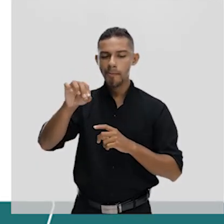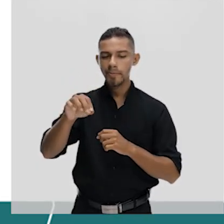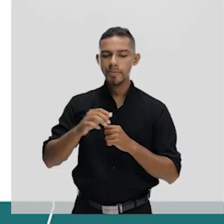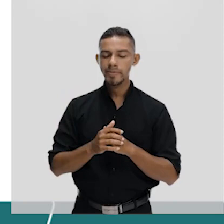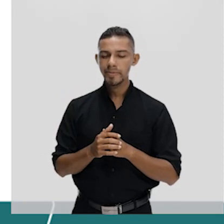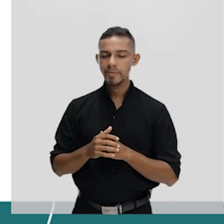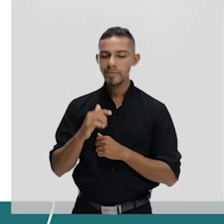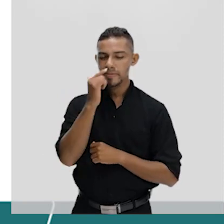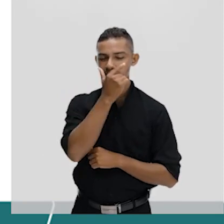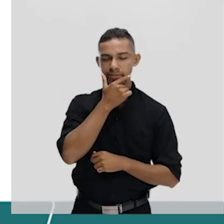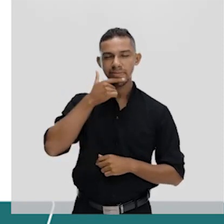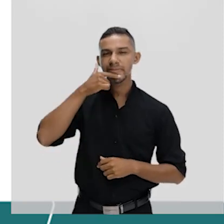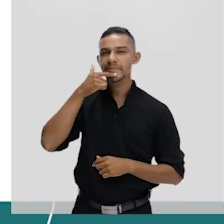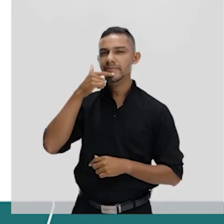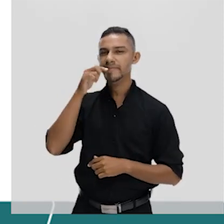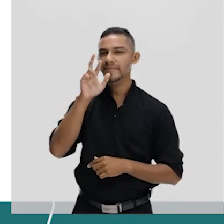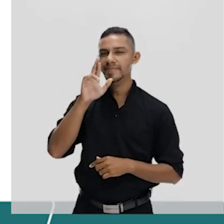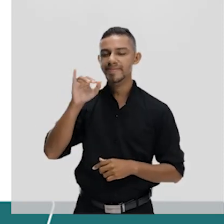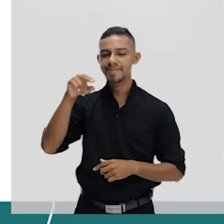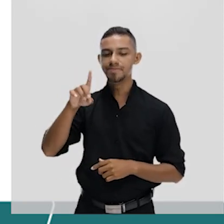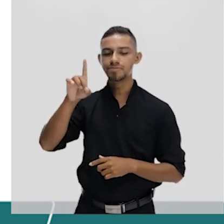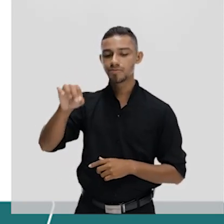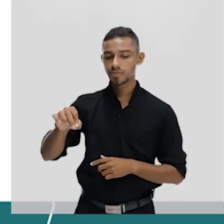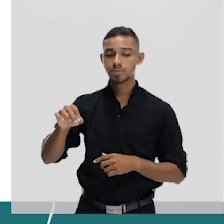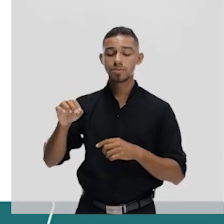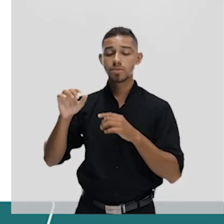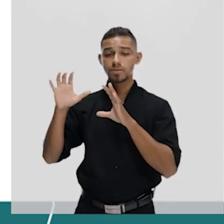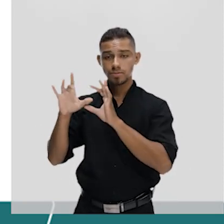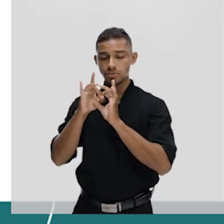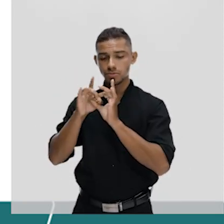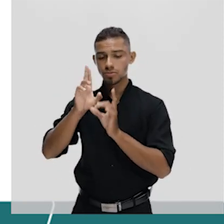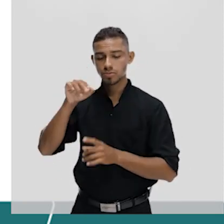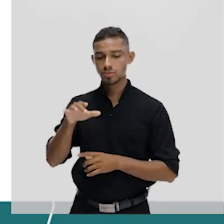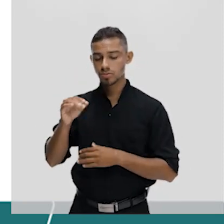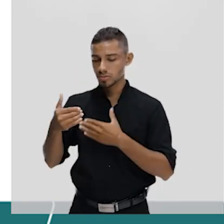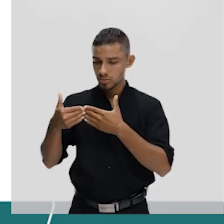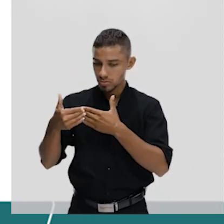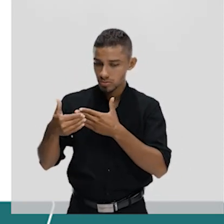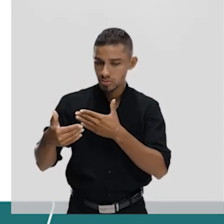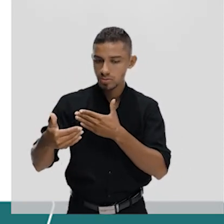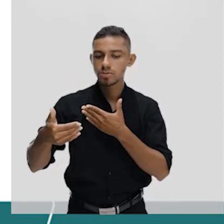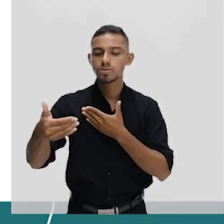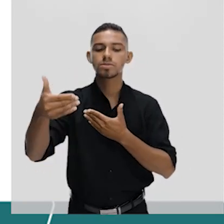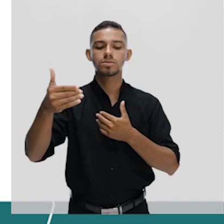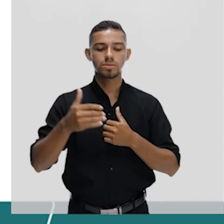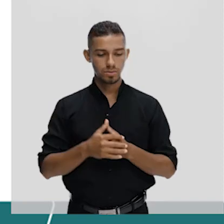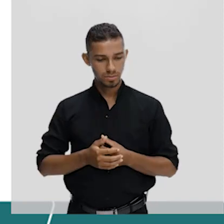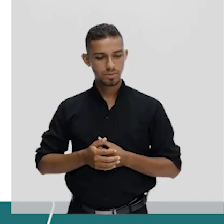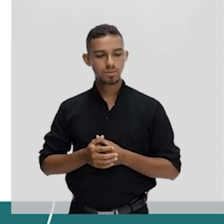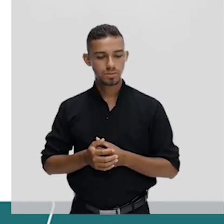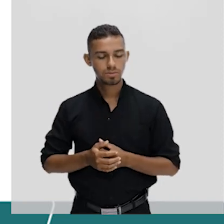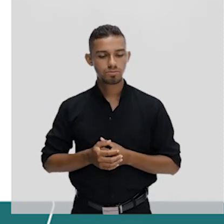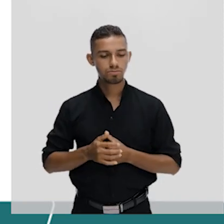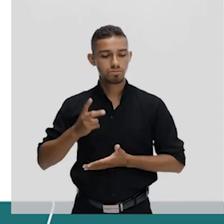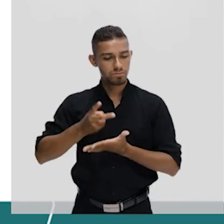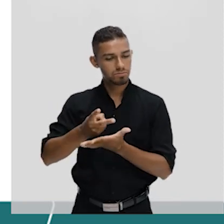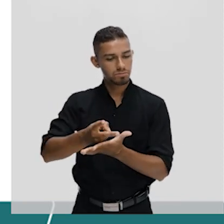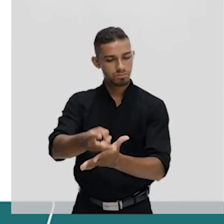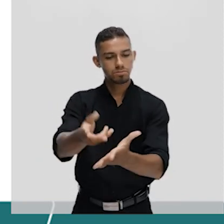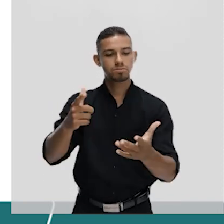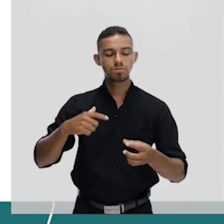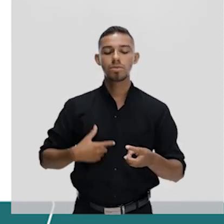Vocês percebem que tem uma continuidade. O particípio expressa o resultado da ação: